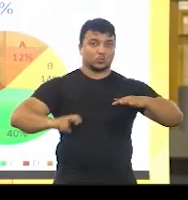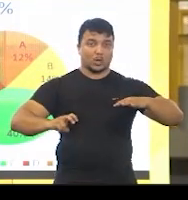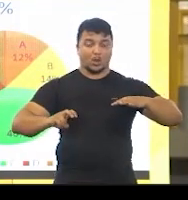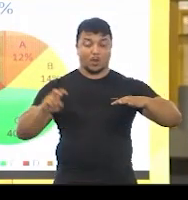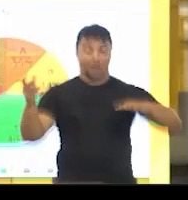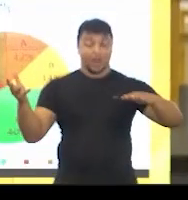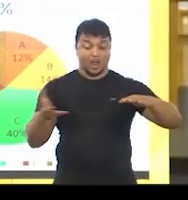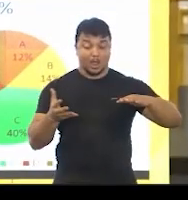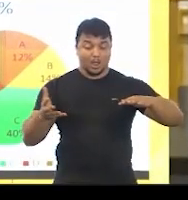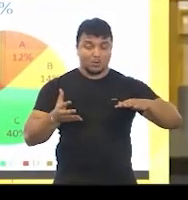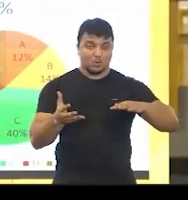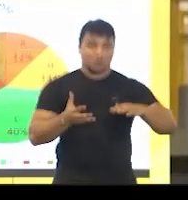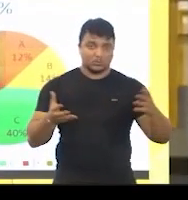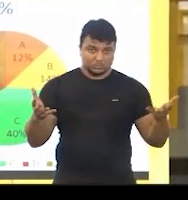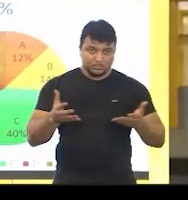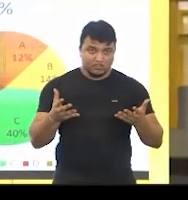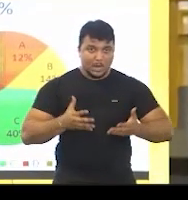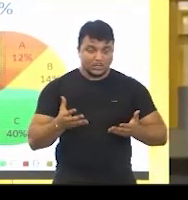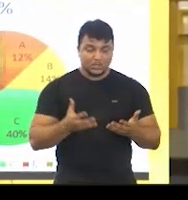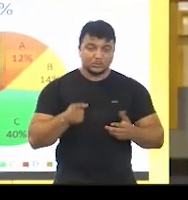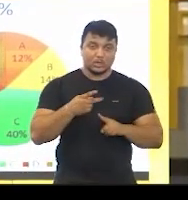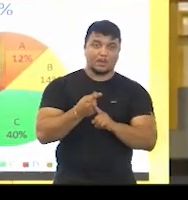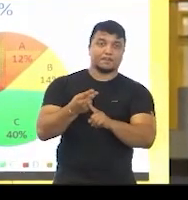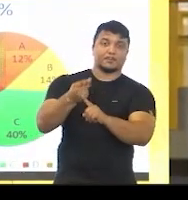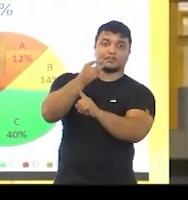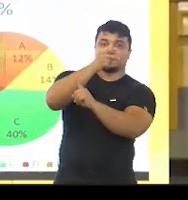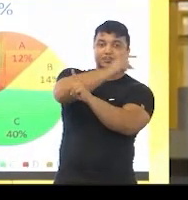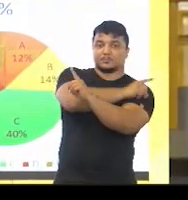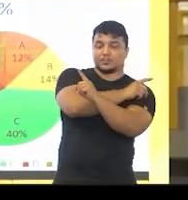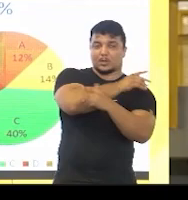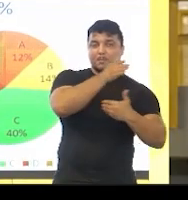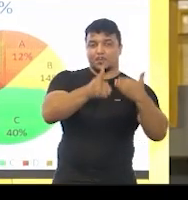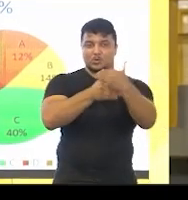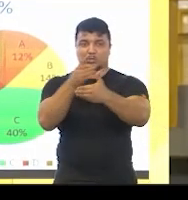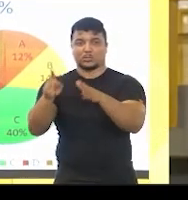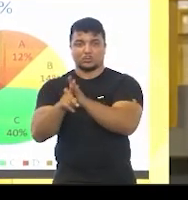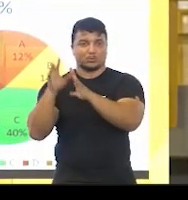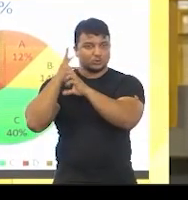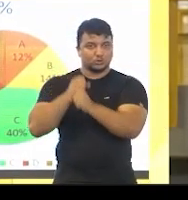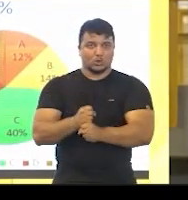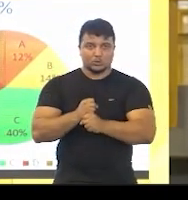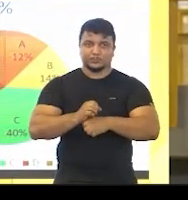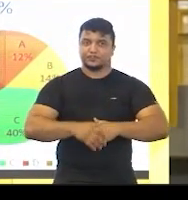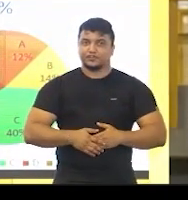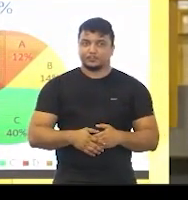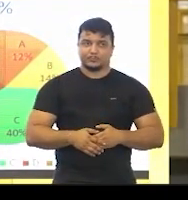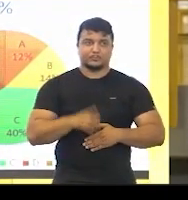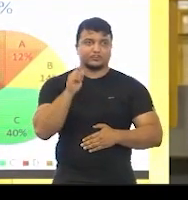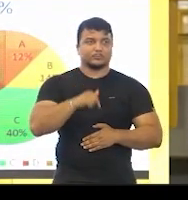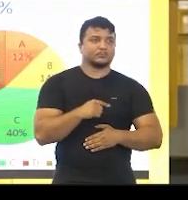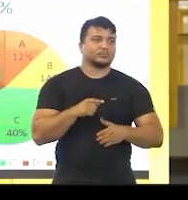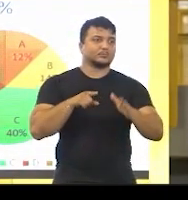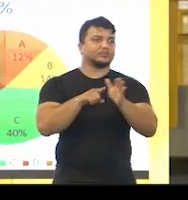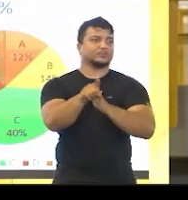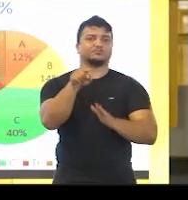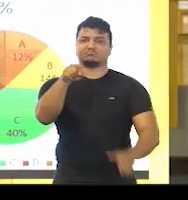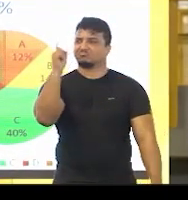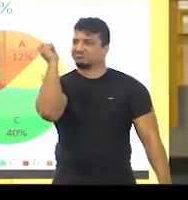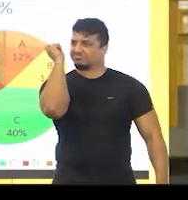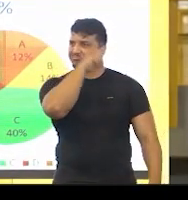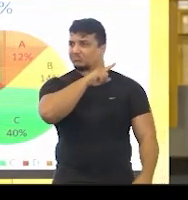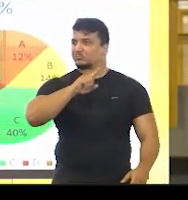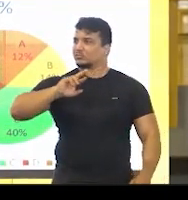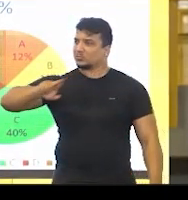presente aos seus processos históricos, tá bom? Gente, essa questão não é uma questão